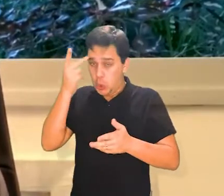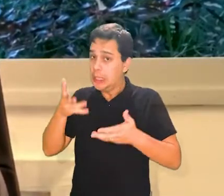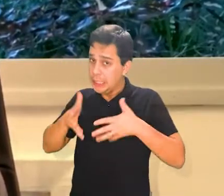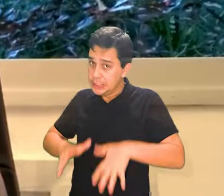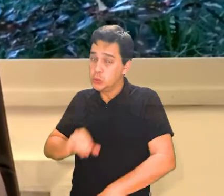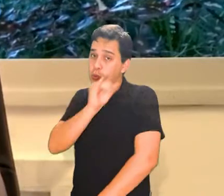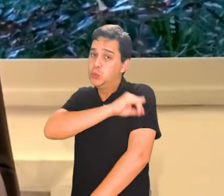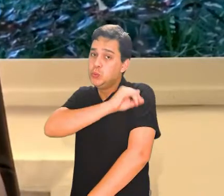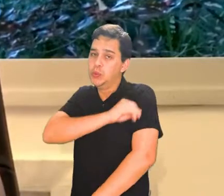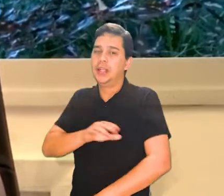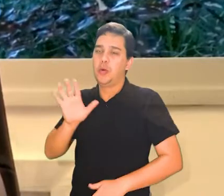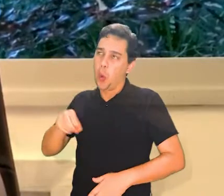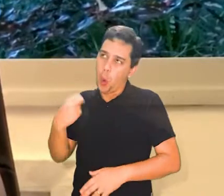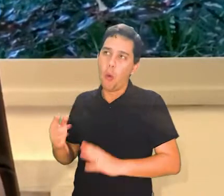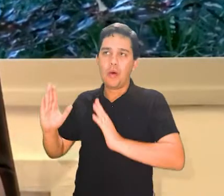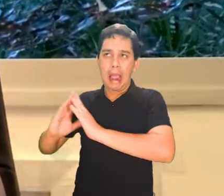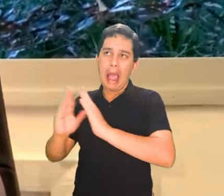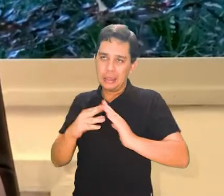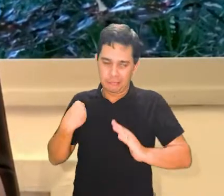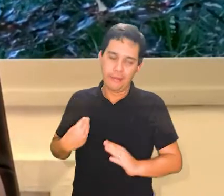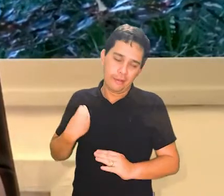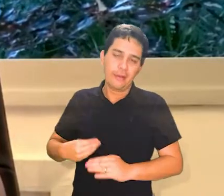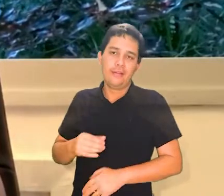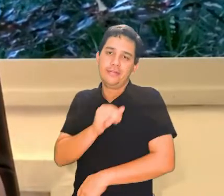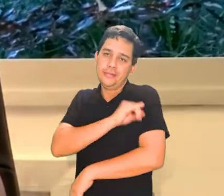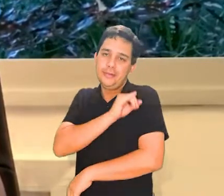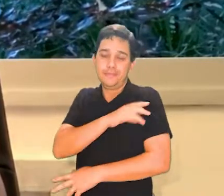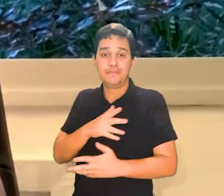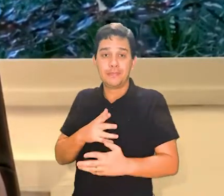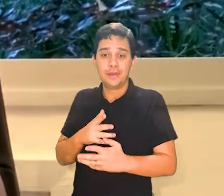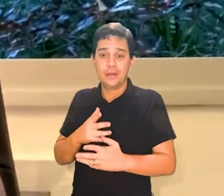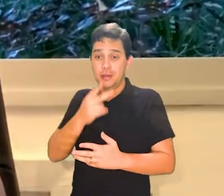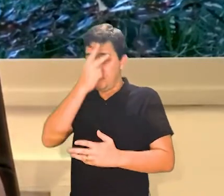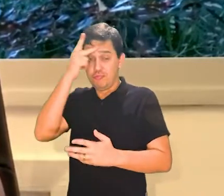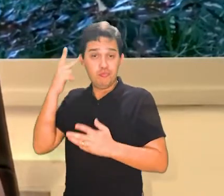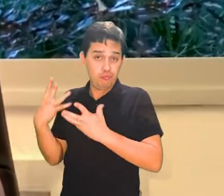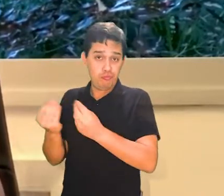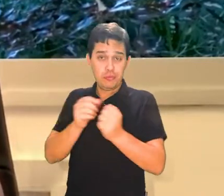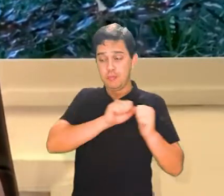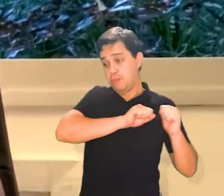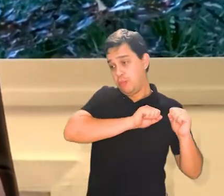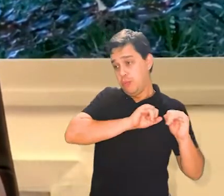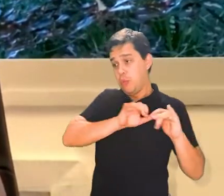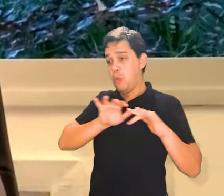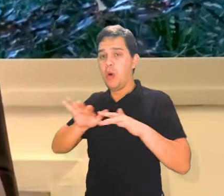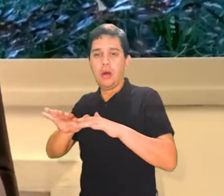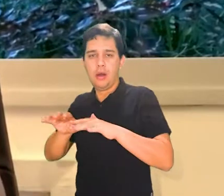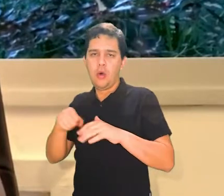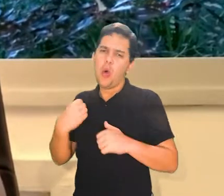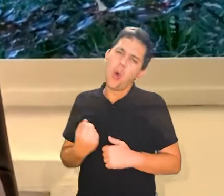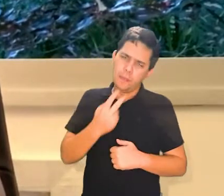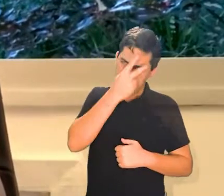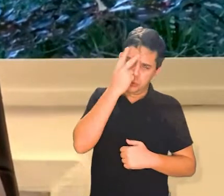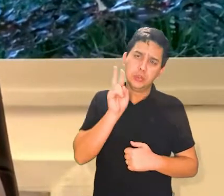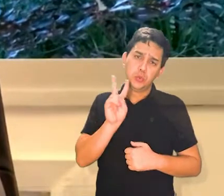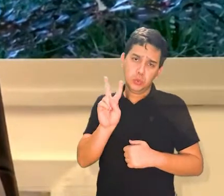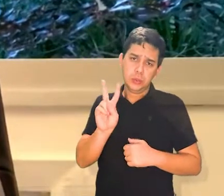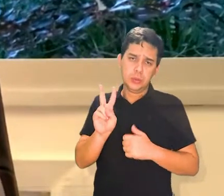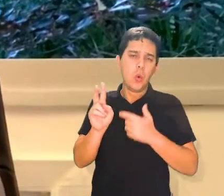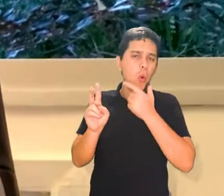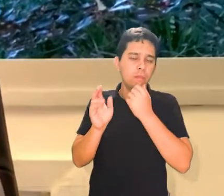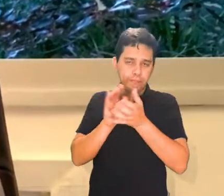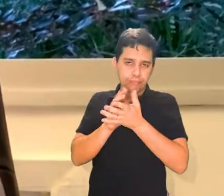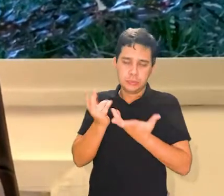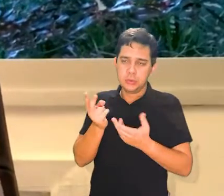E a pessoa foi com a sua companheira e, na hora de fazer o